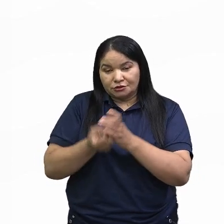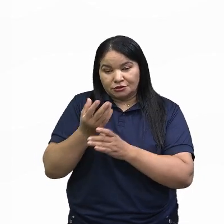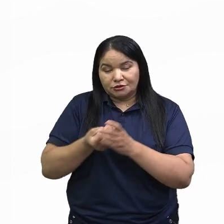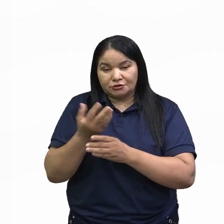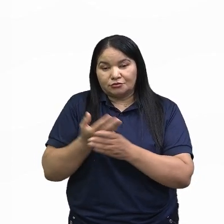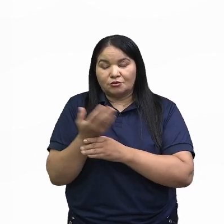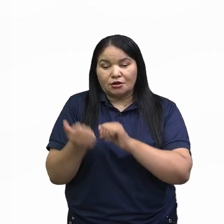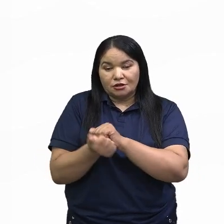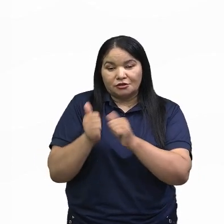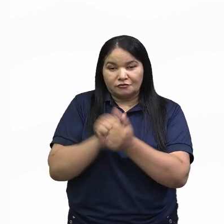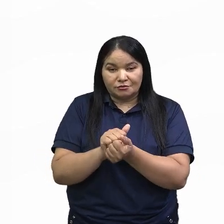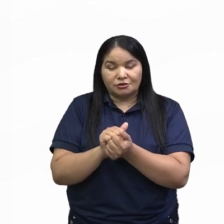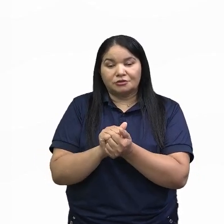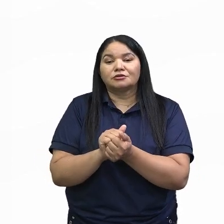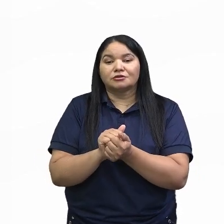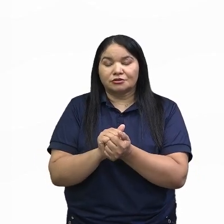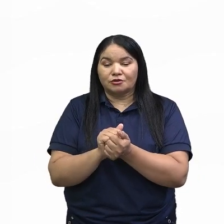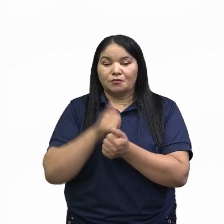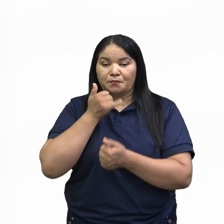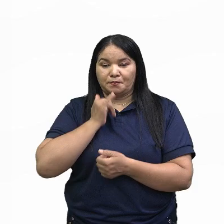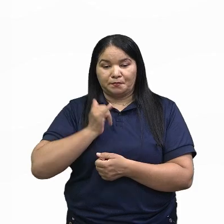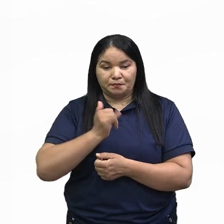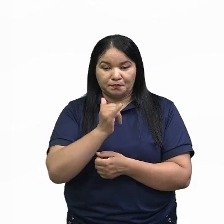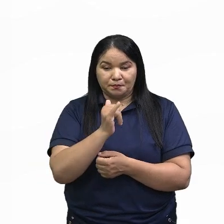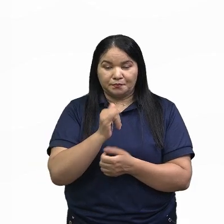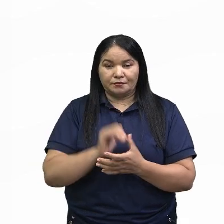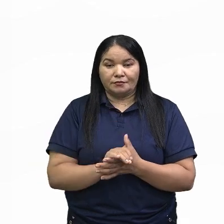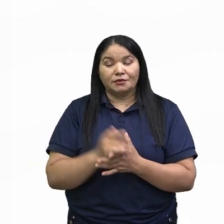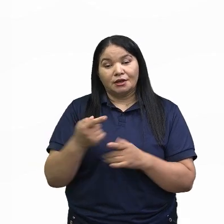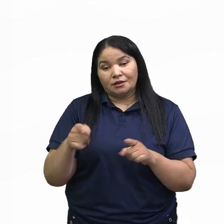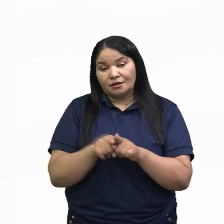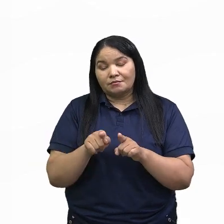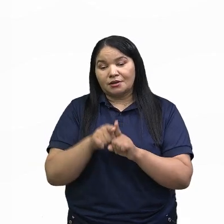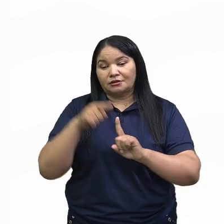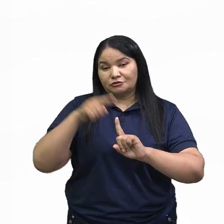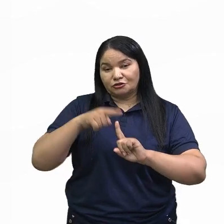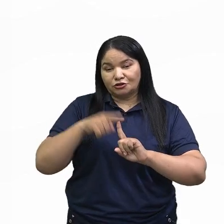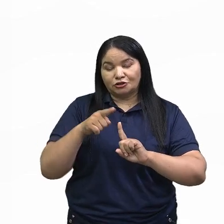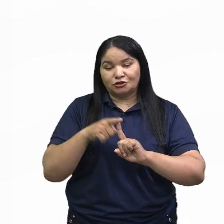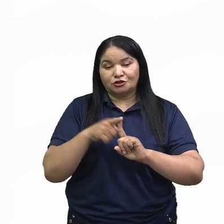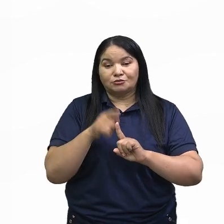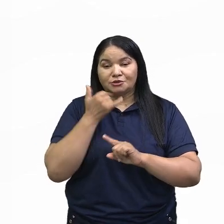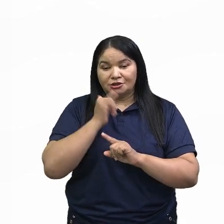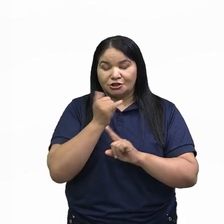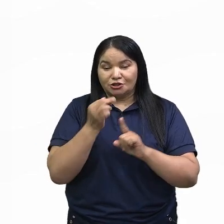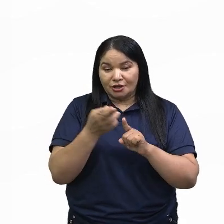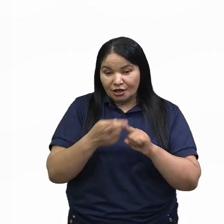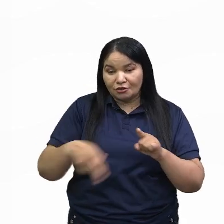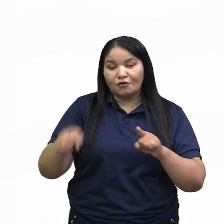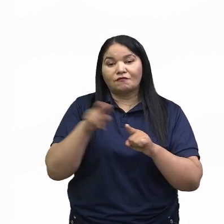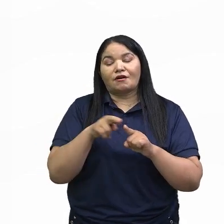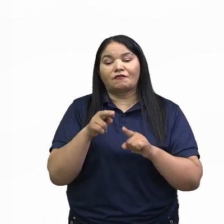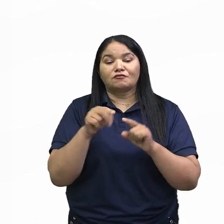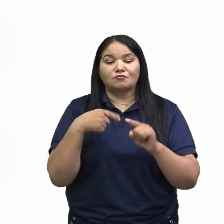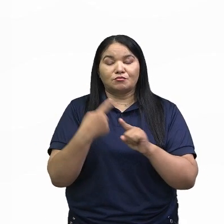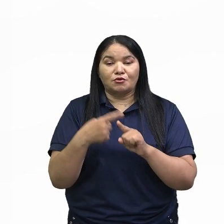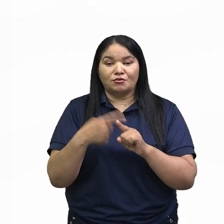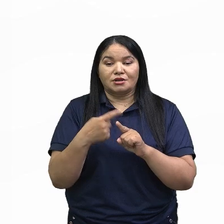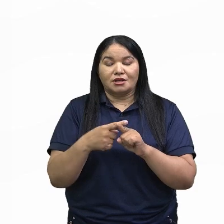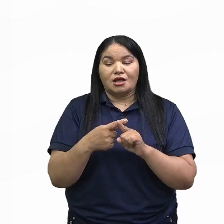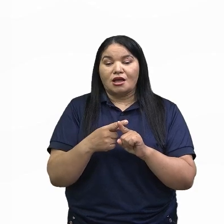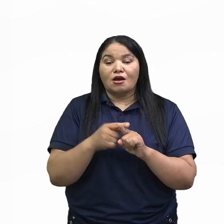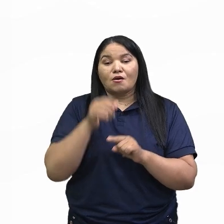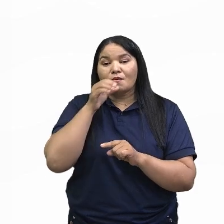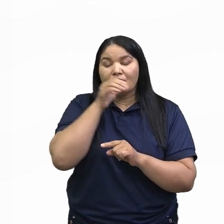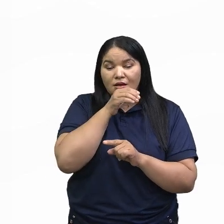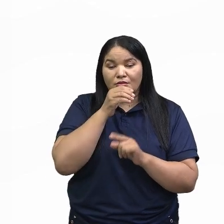energia geotérmica em elétrica. É uma fonte de energia renovável, porque o calor é produzido